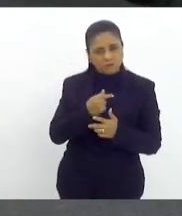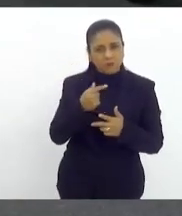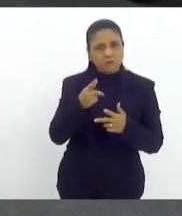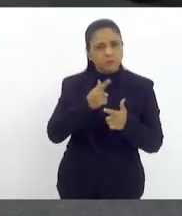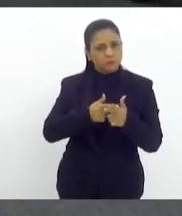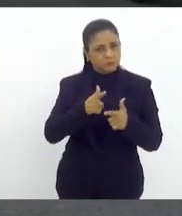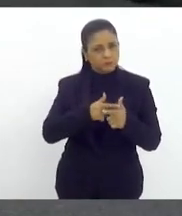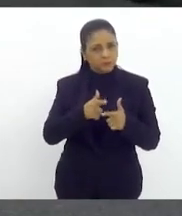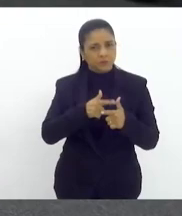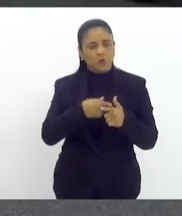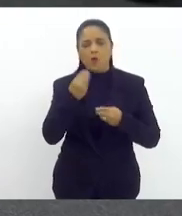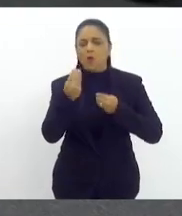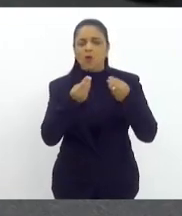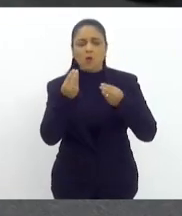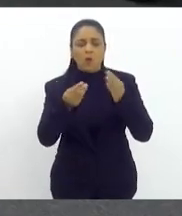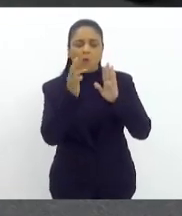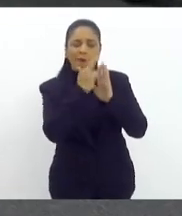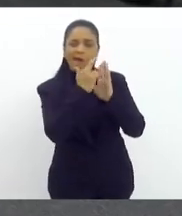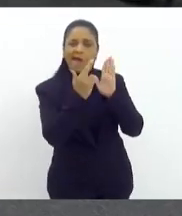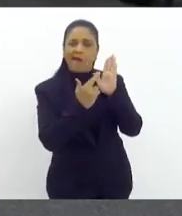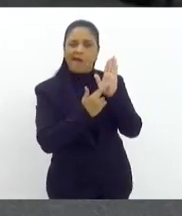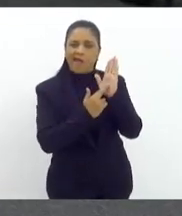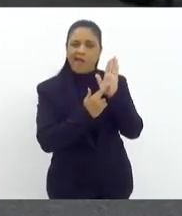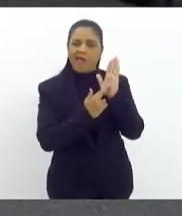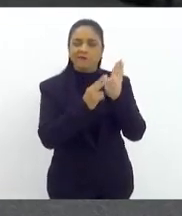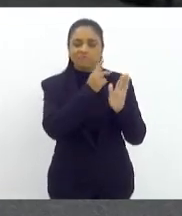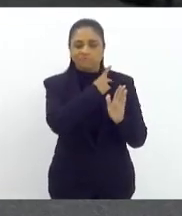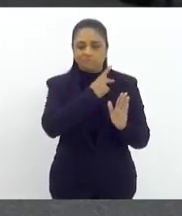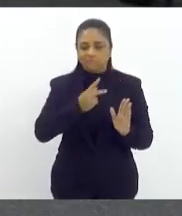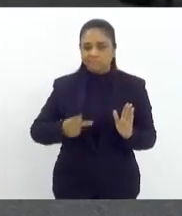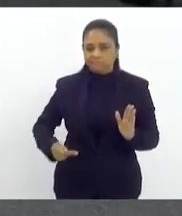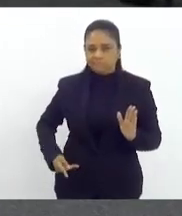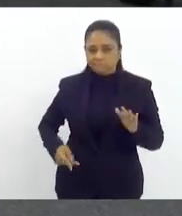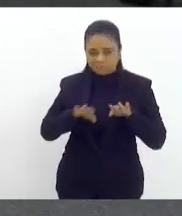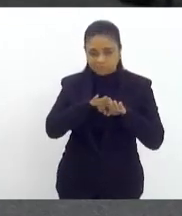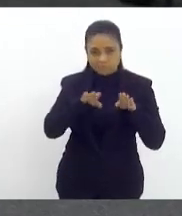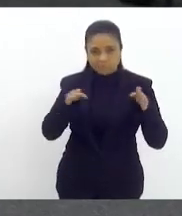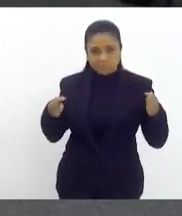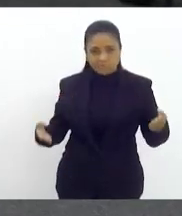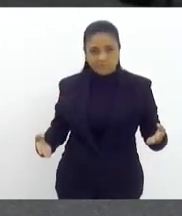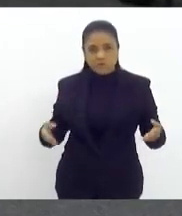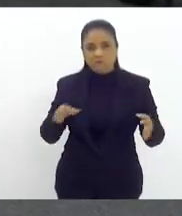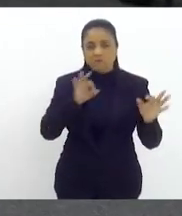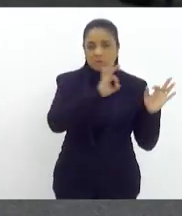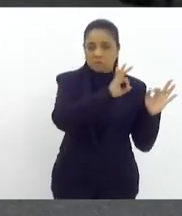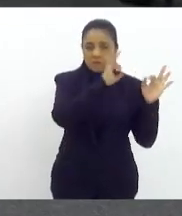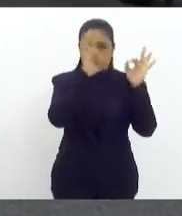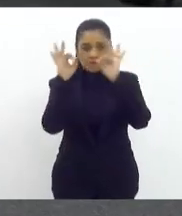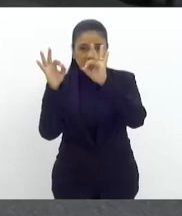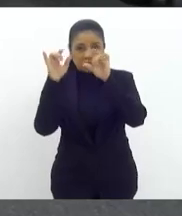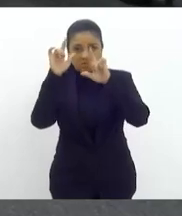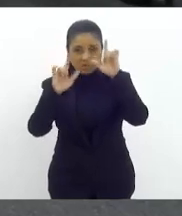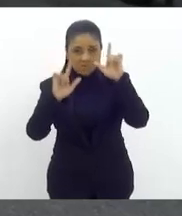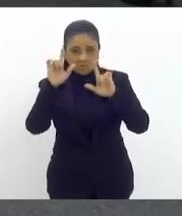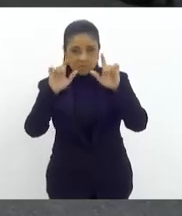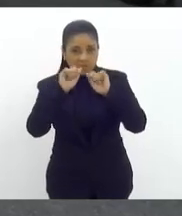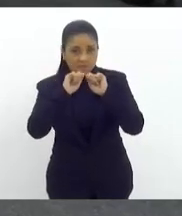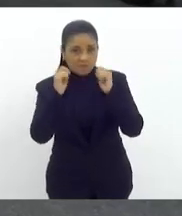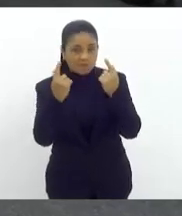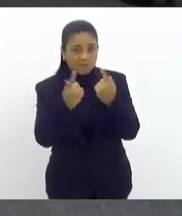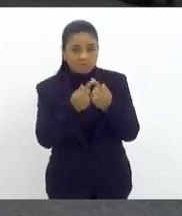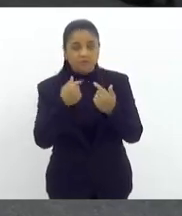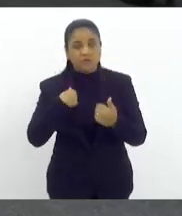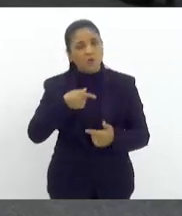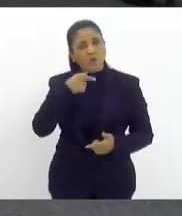procedimentos da Casa, da Presidência, da Mesa Diretora, em relação à transmissão da TV Alerj. Por quê, deputado presidente?